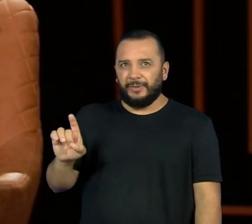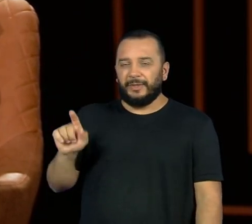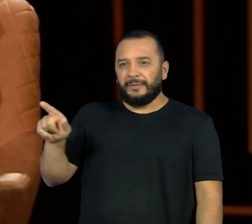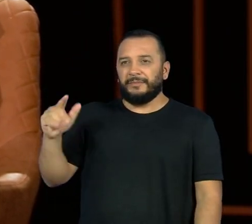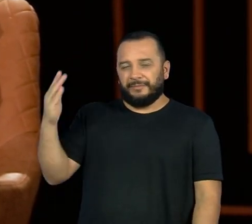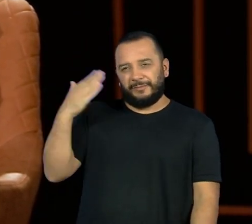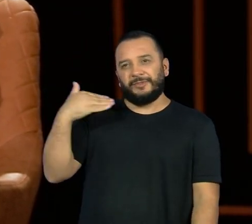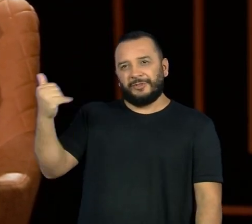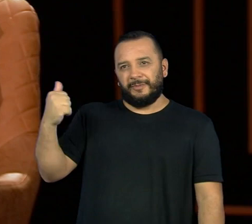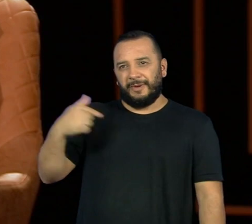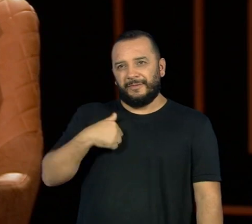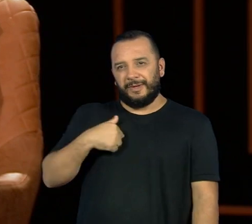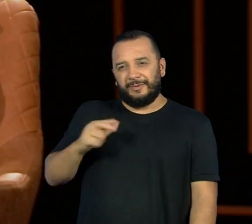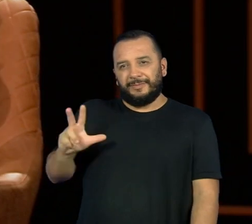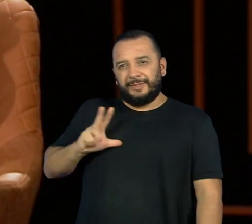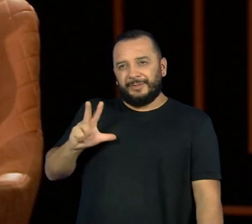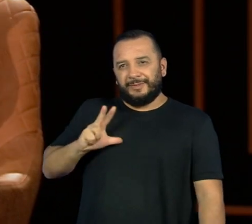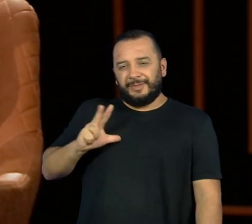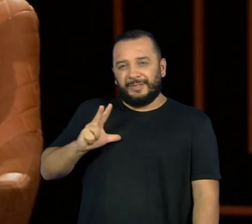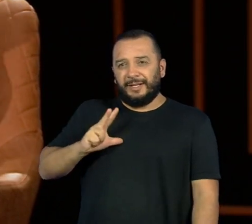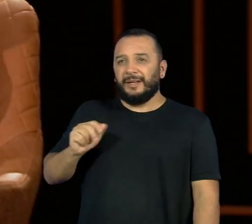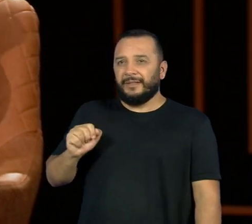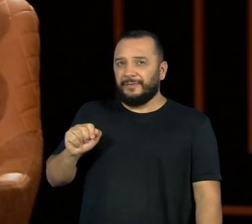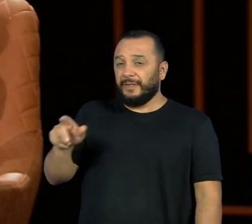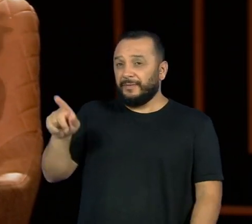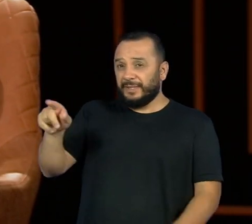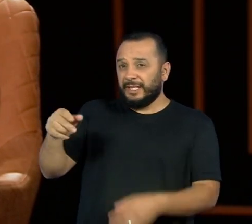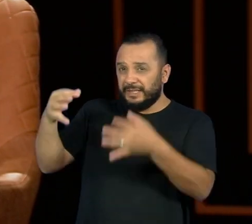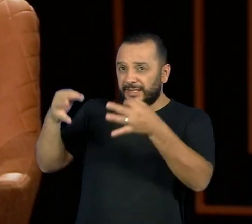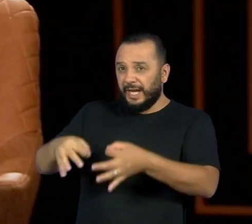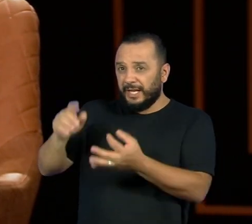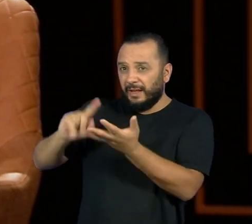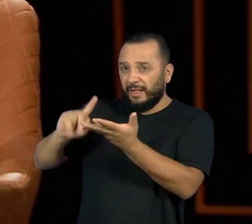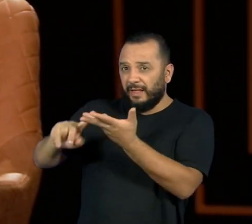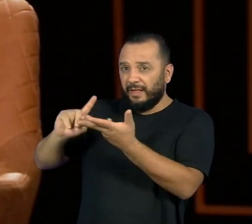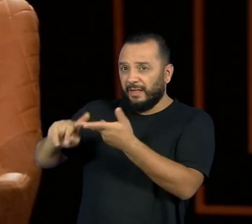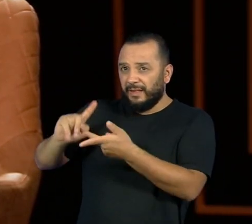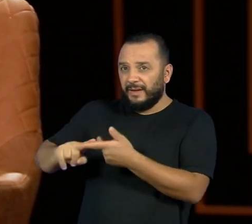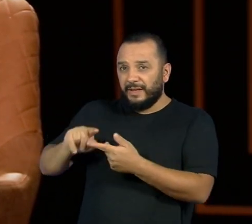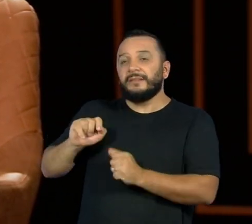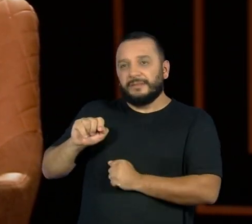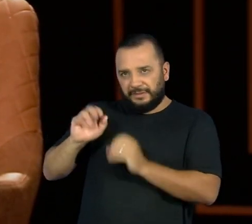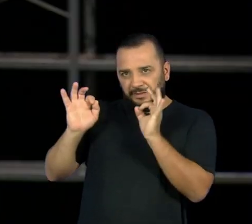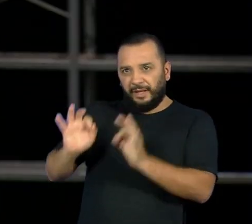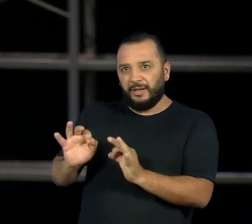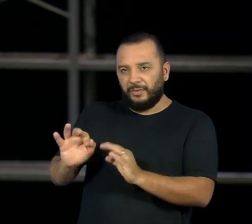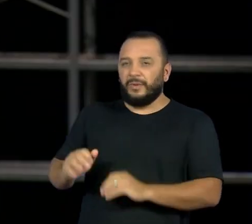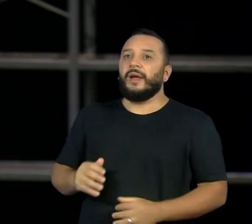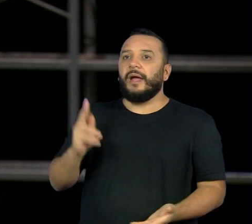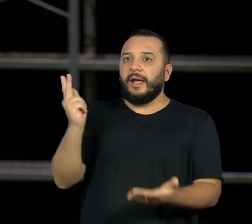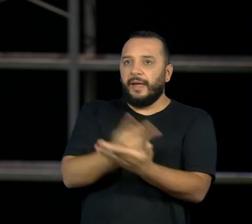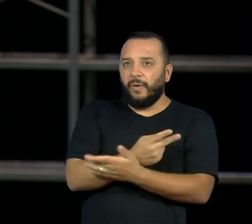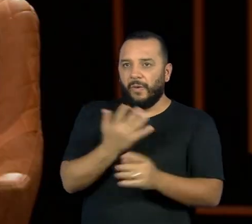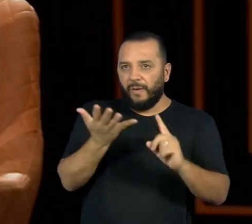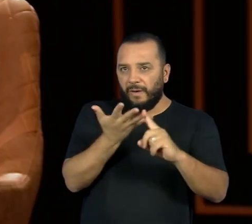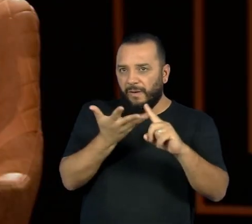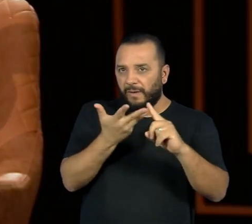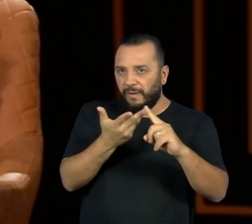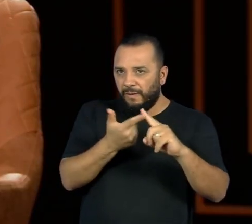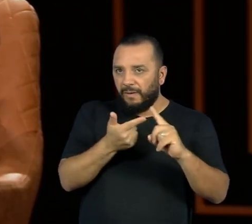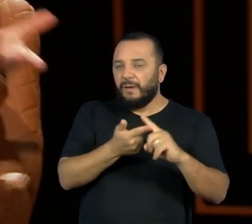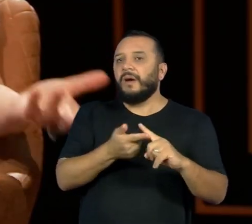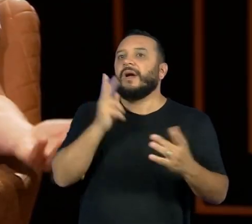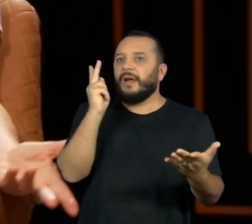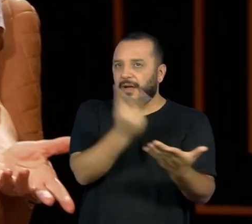camarim. E falava assim, você acertou nisso, nisso, nisso, errou nisso. Próxima vez você faça isso.